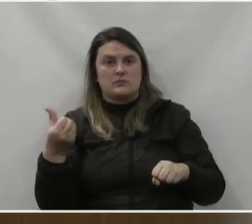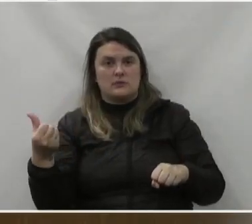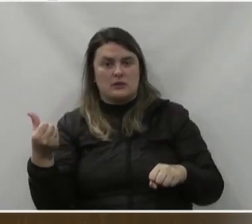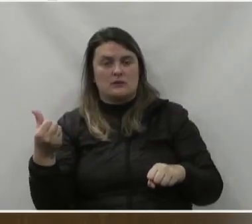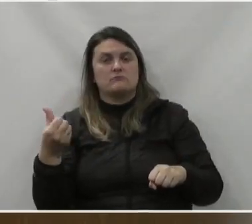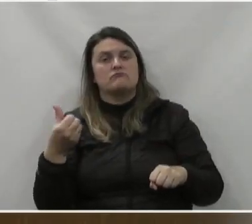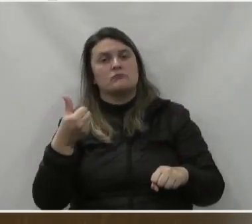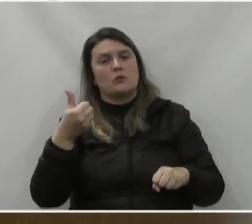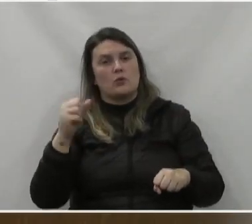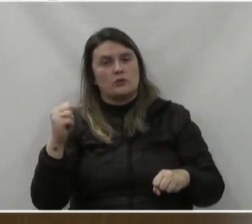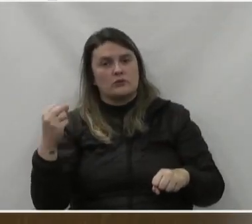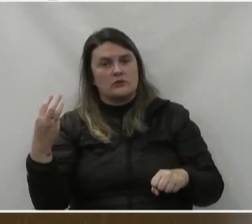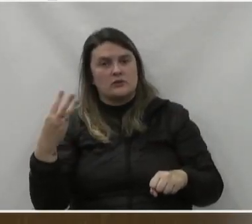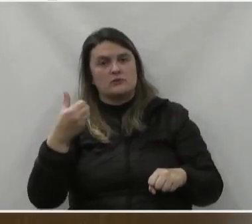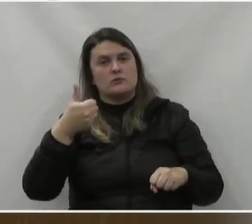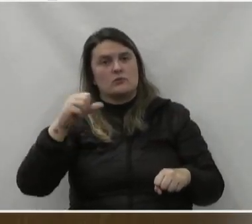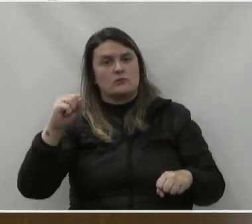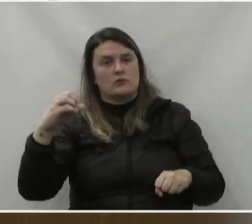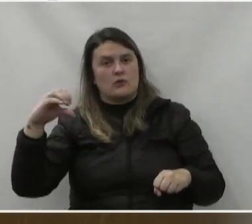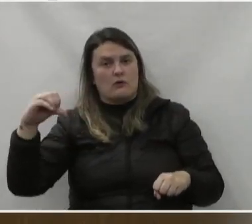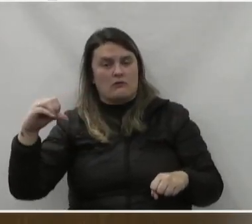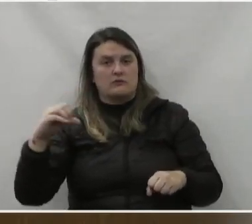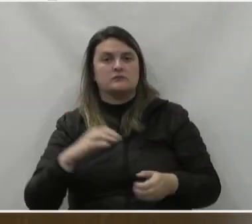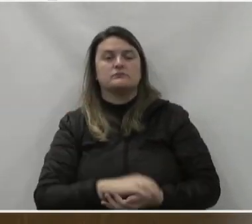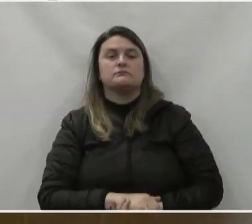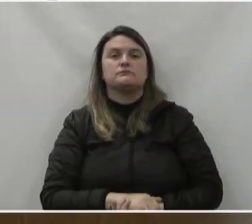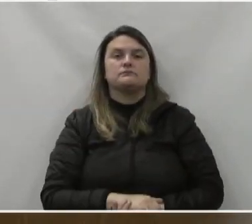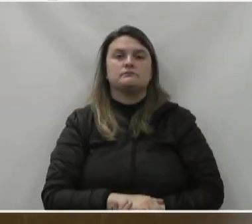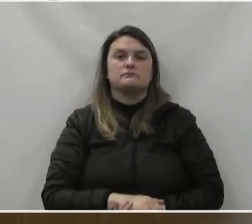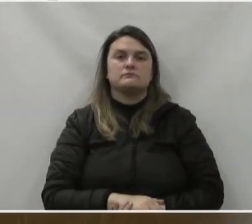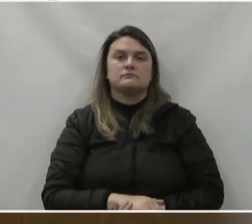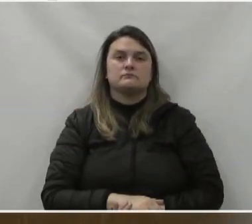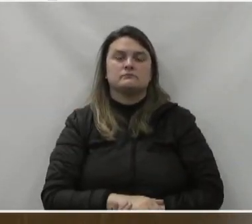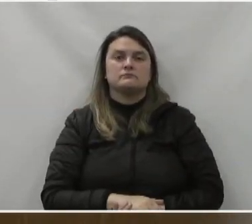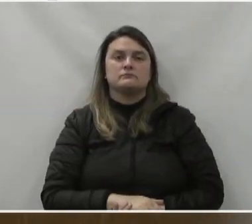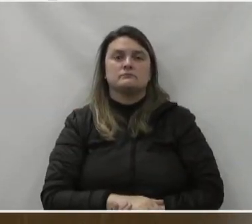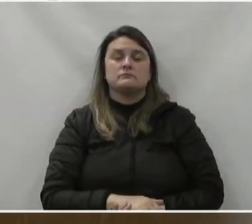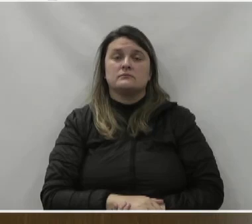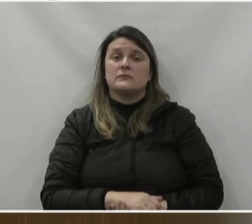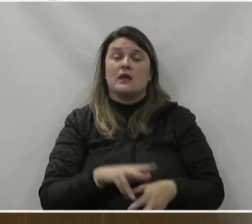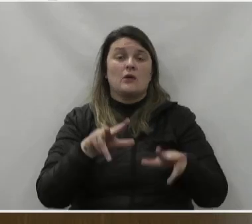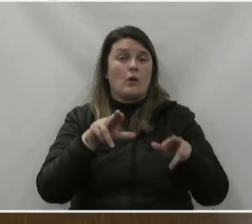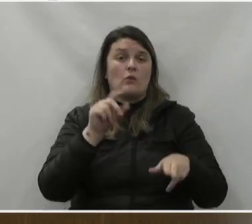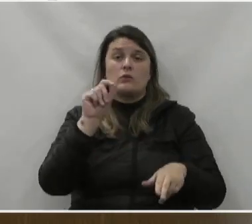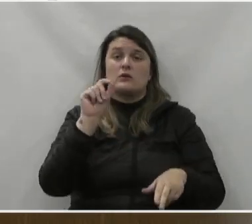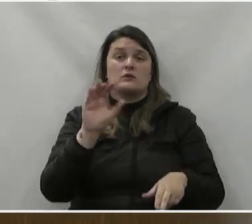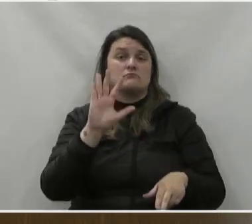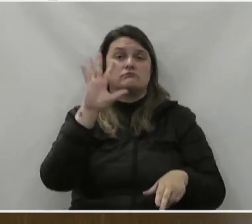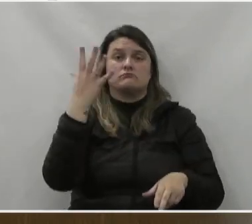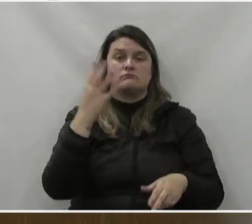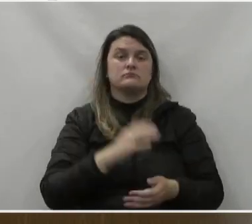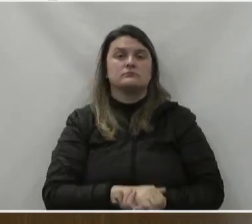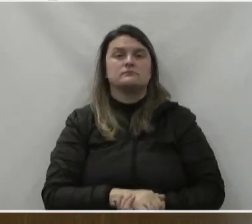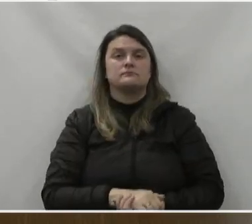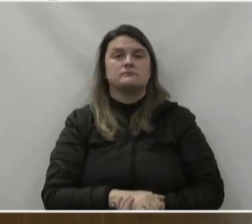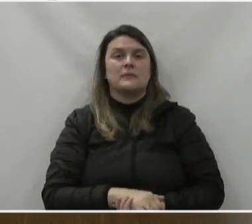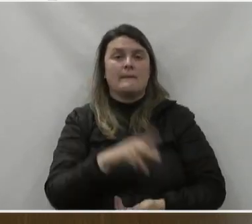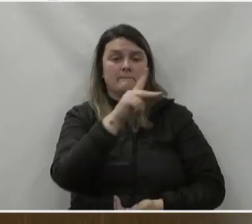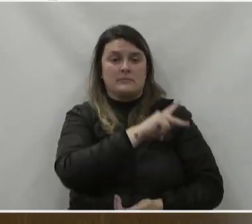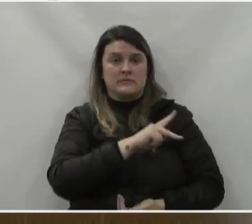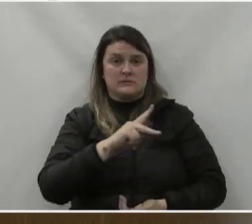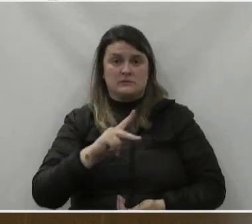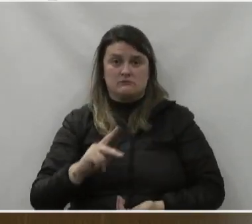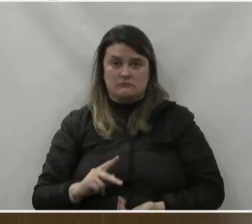183, 189 e 232. Então, foi exatamente isso que aconteceu. A presidência